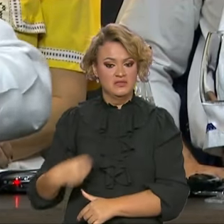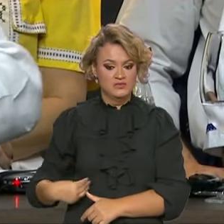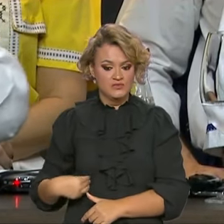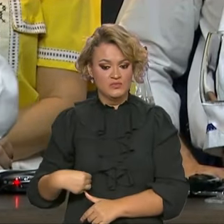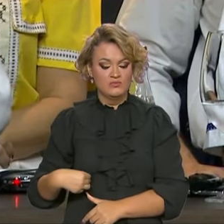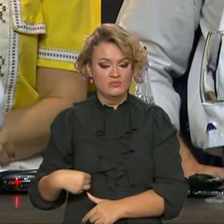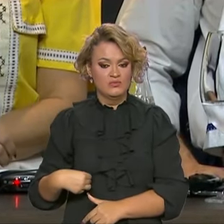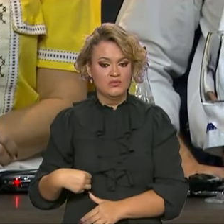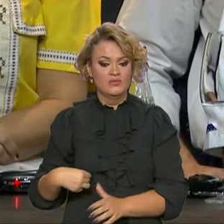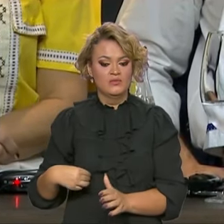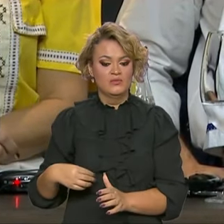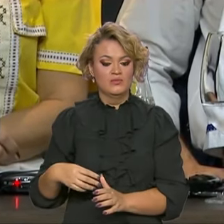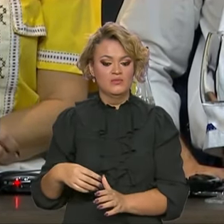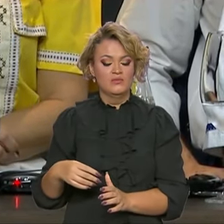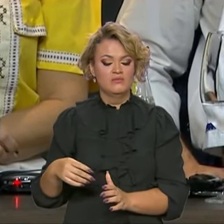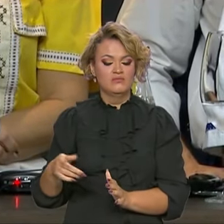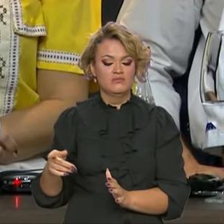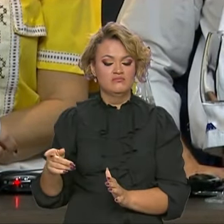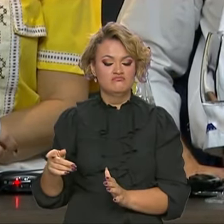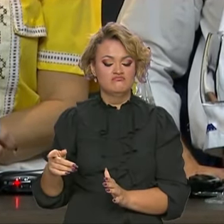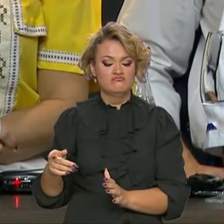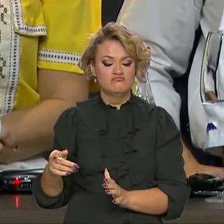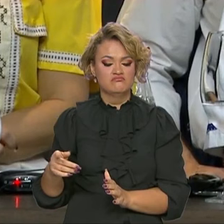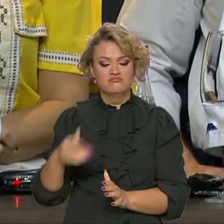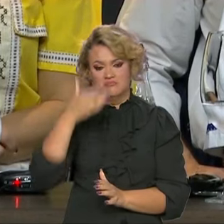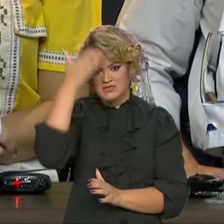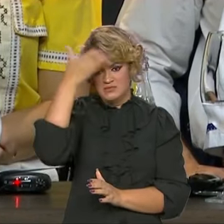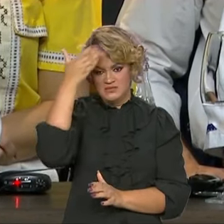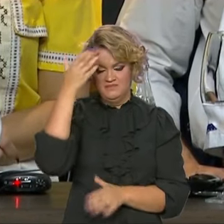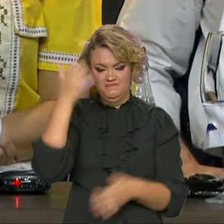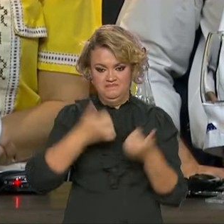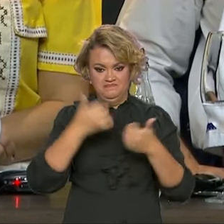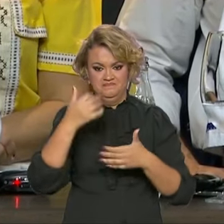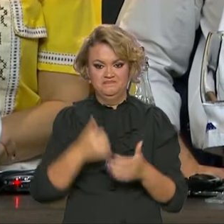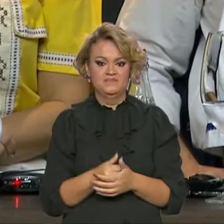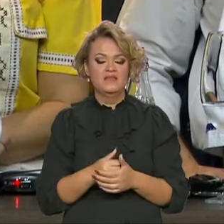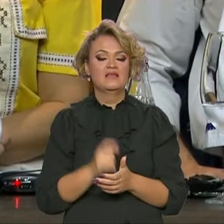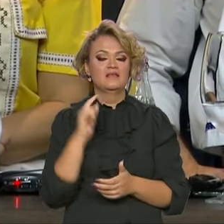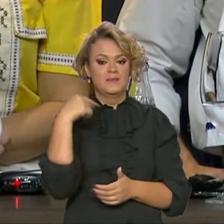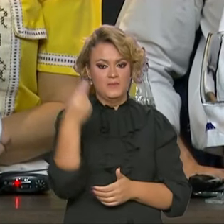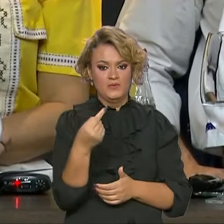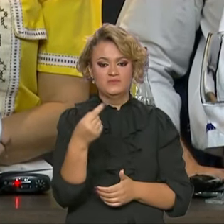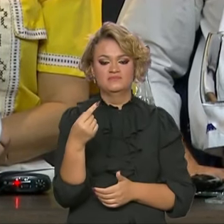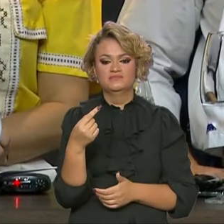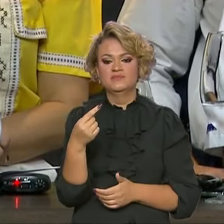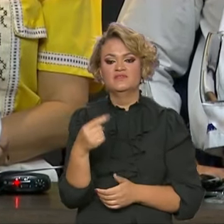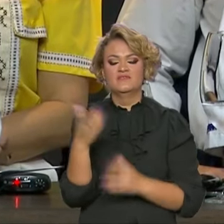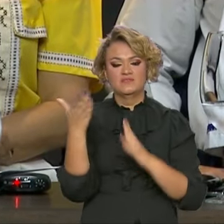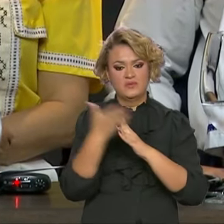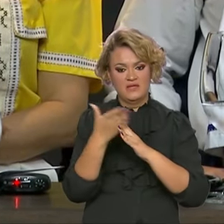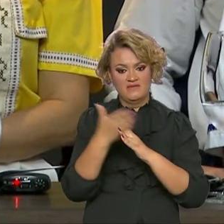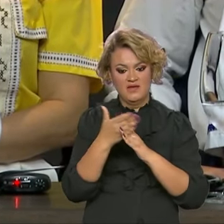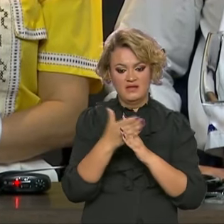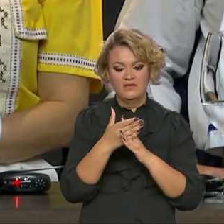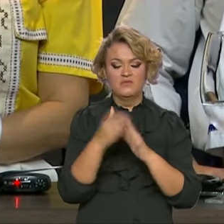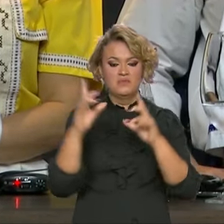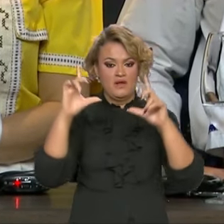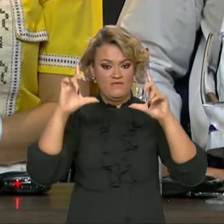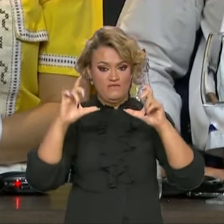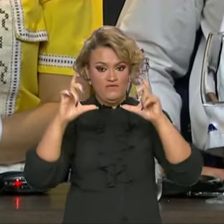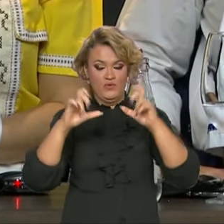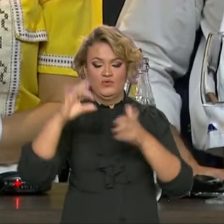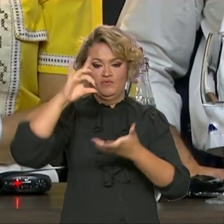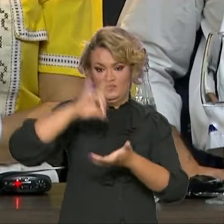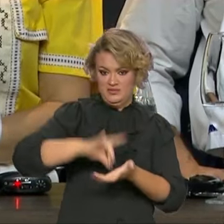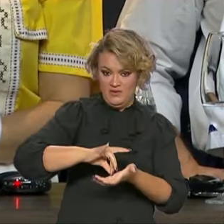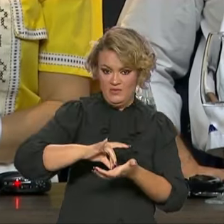da Secretaria-Geral da Presidência da República, Márcio Macedo. Na sequência, faremos um intervalo para tirar a foto